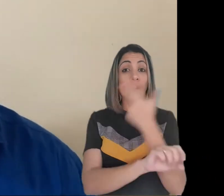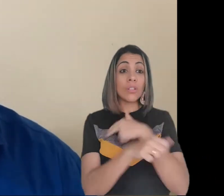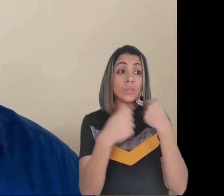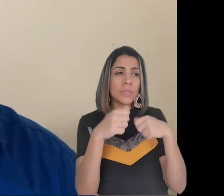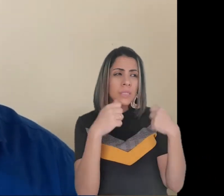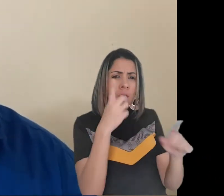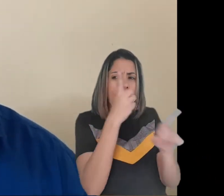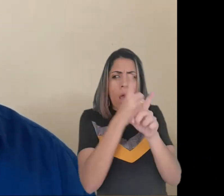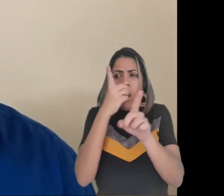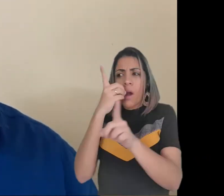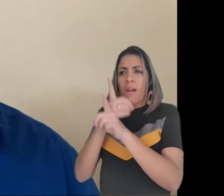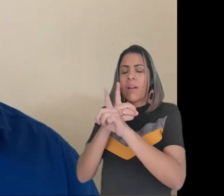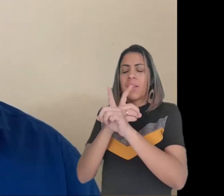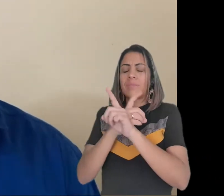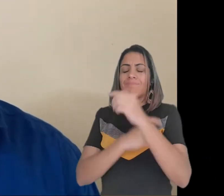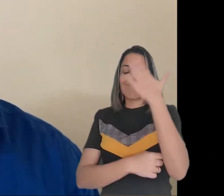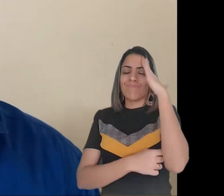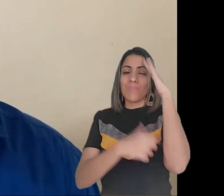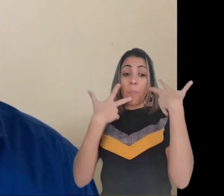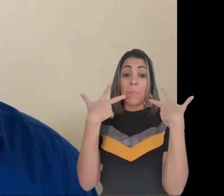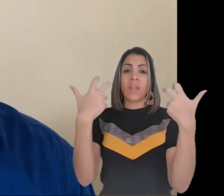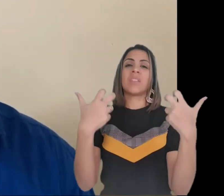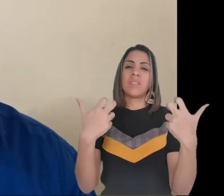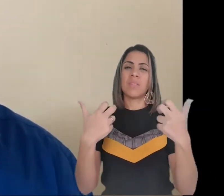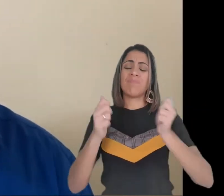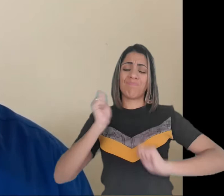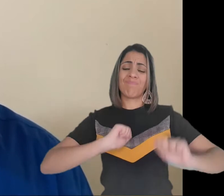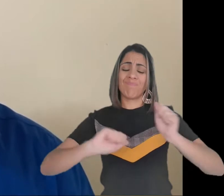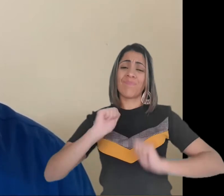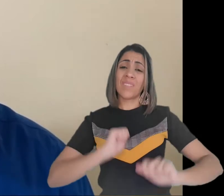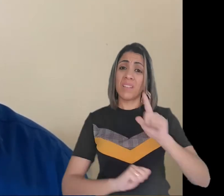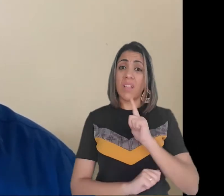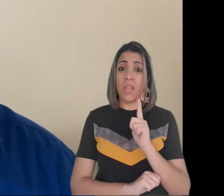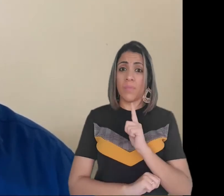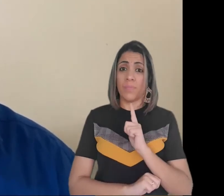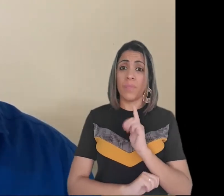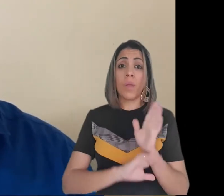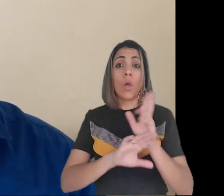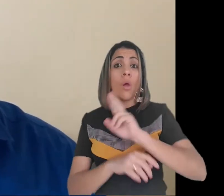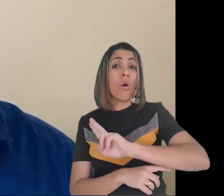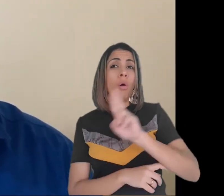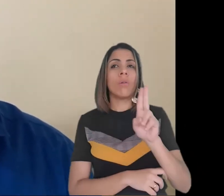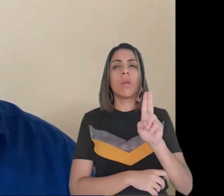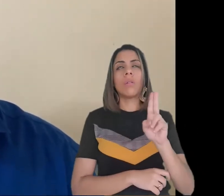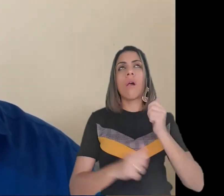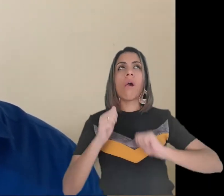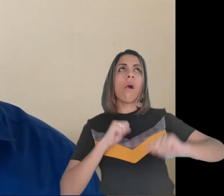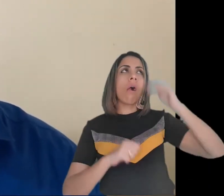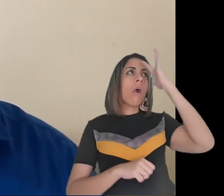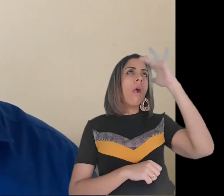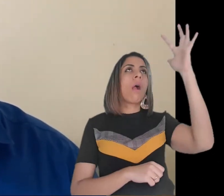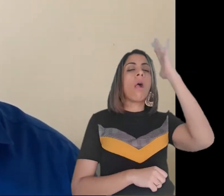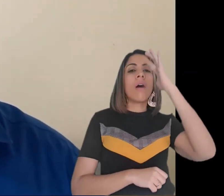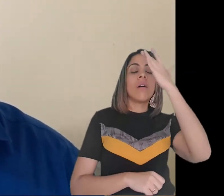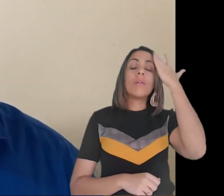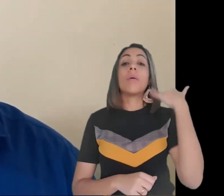precisamos identificar que estamos com ansiedade. Caso contrário, iremos nos distrair e seguiremos